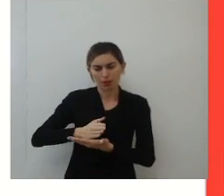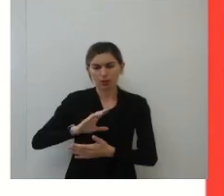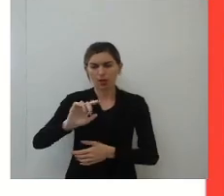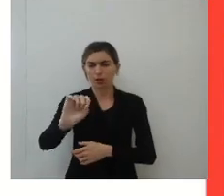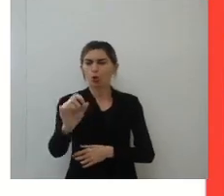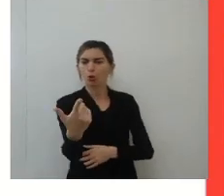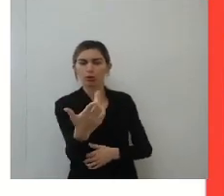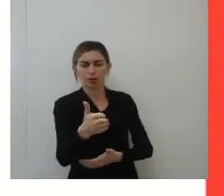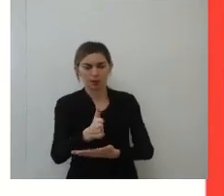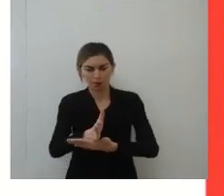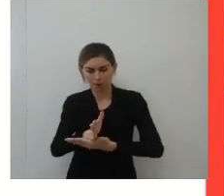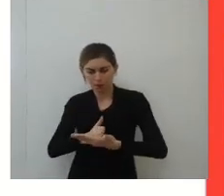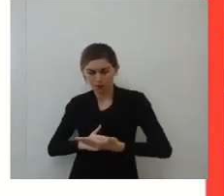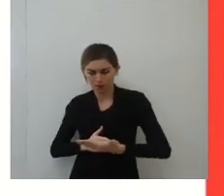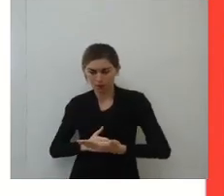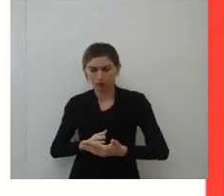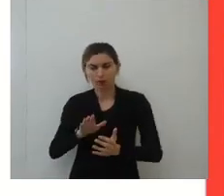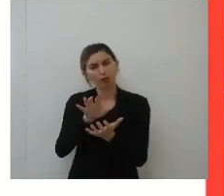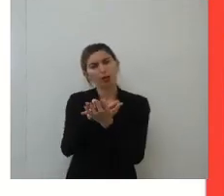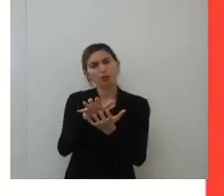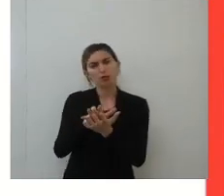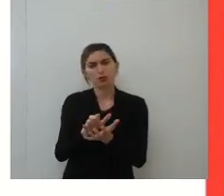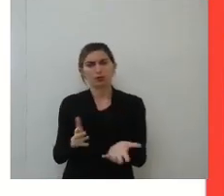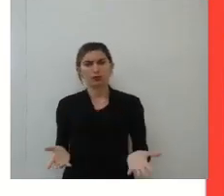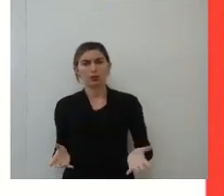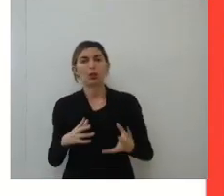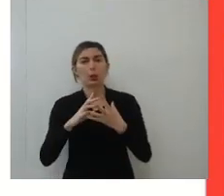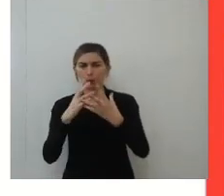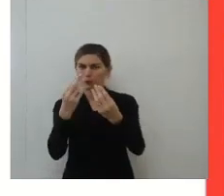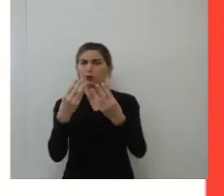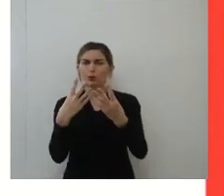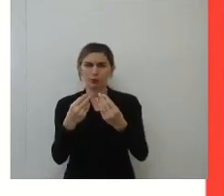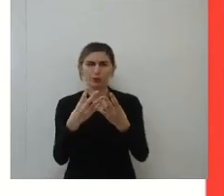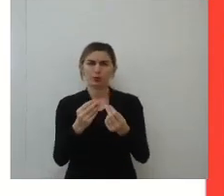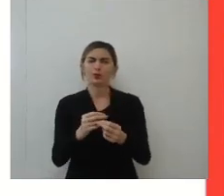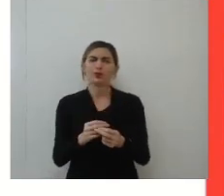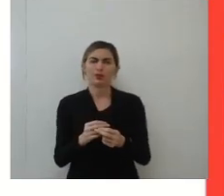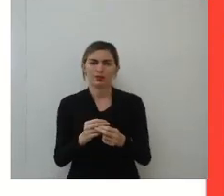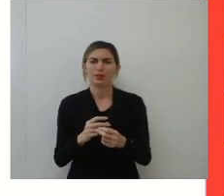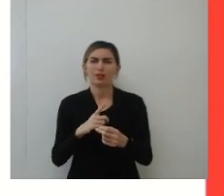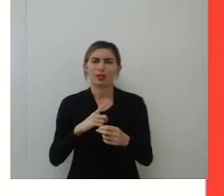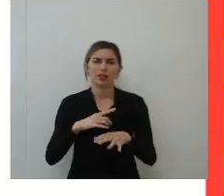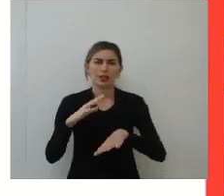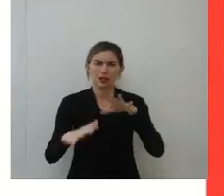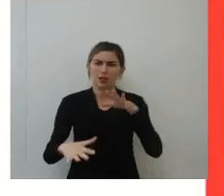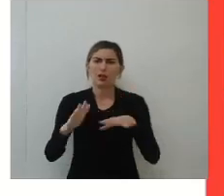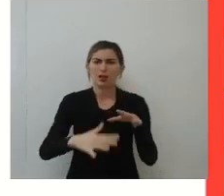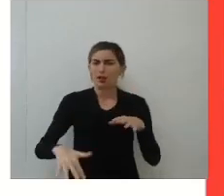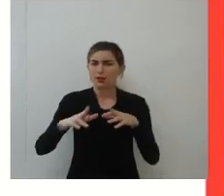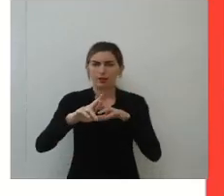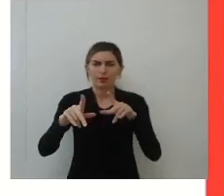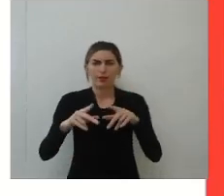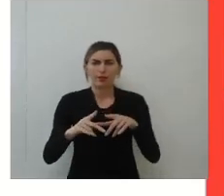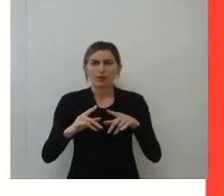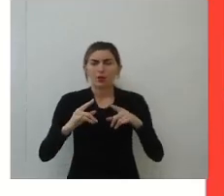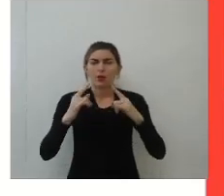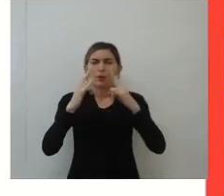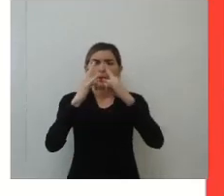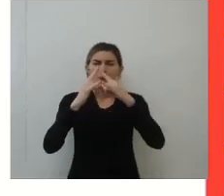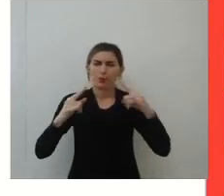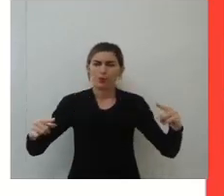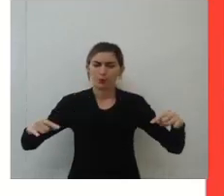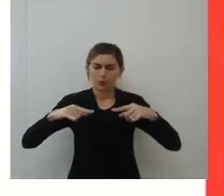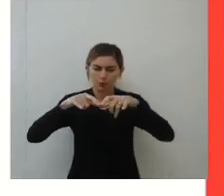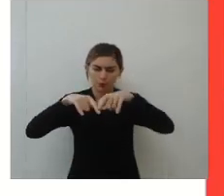município, a outra metade é de outra cidade. A gente tem muito isso aqui ali nem toda a área é igual a Ponte do Janga, por